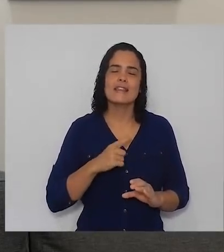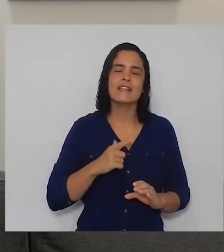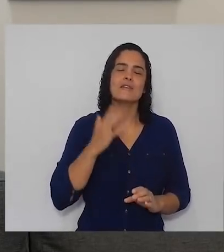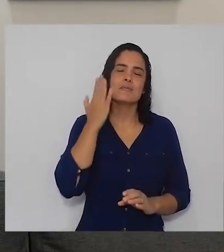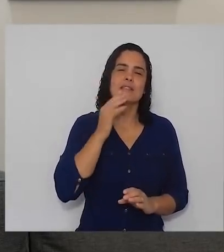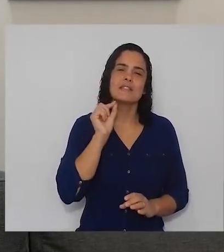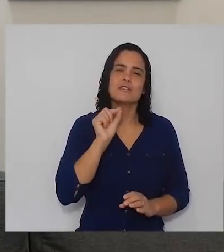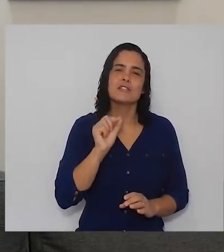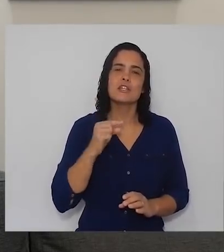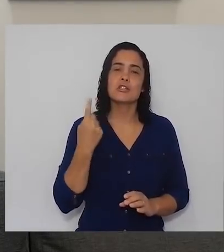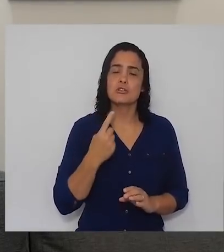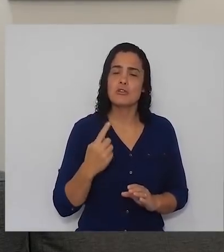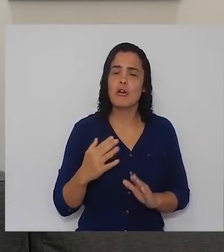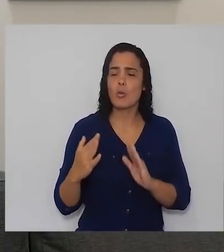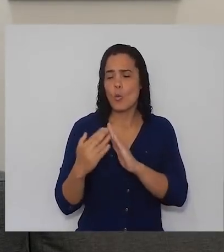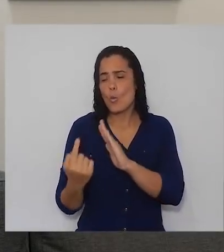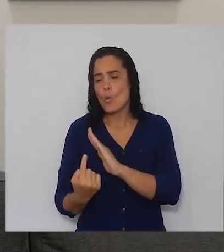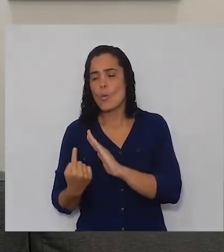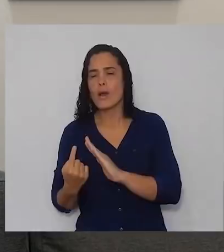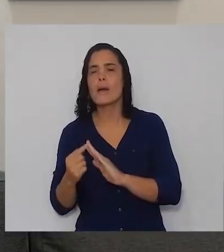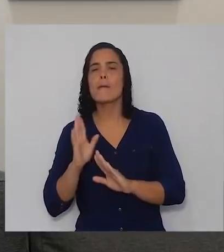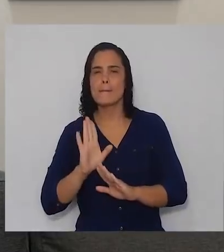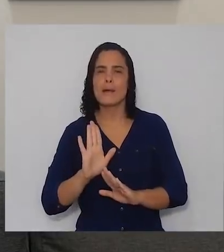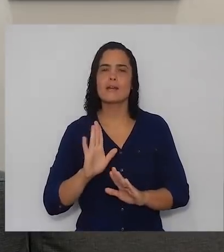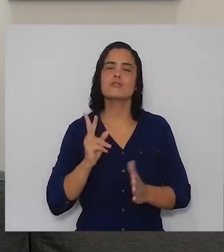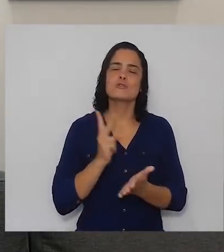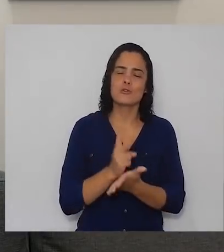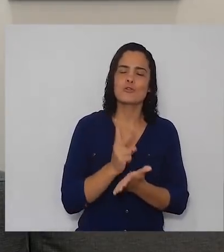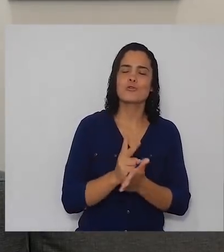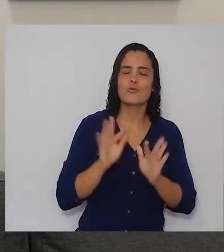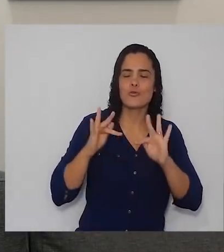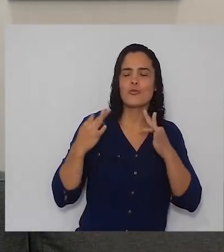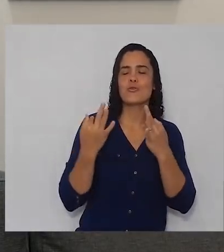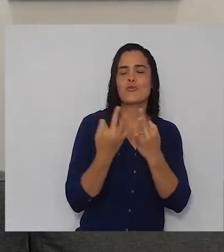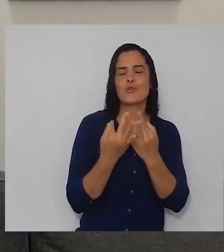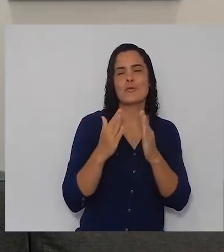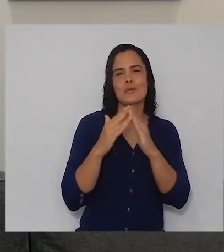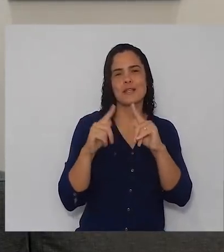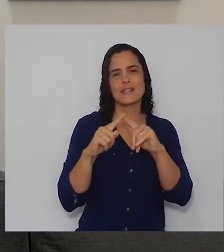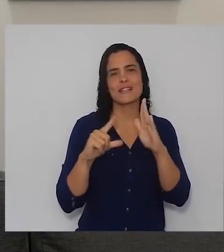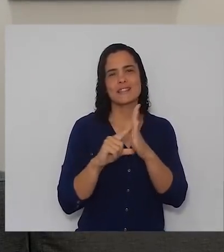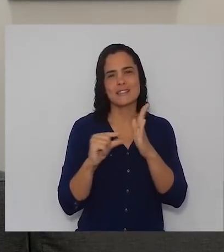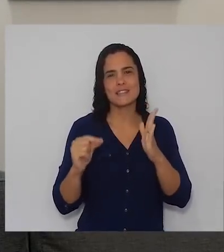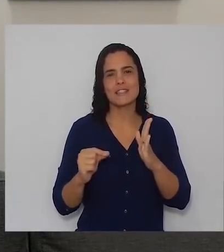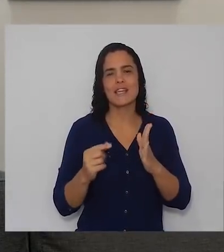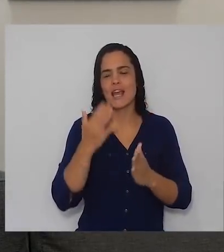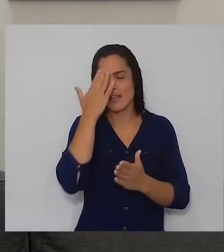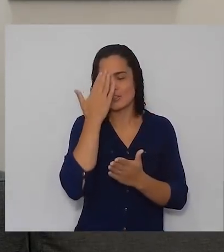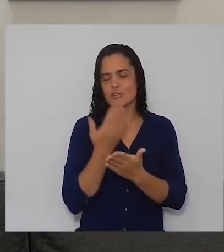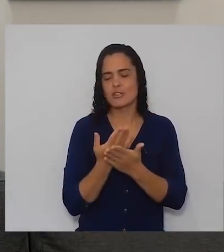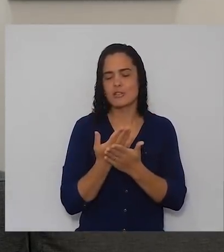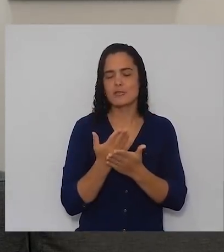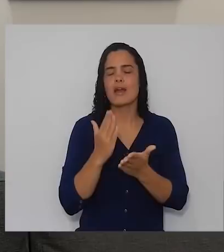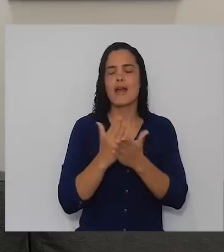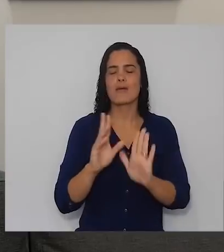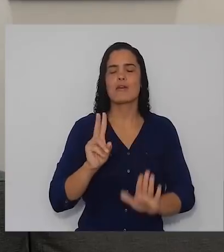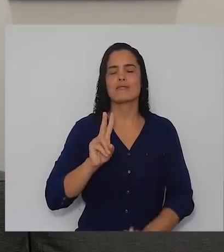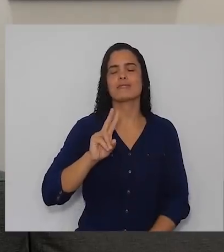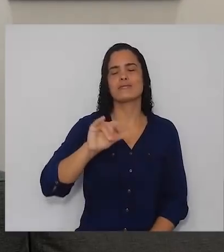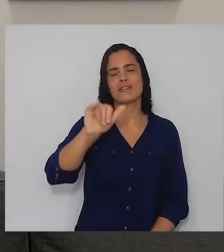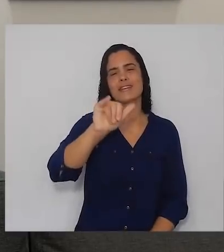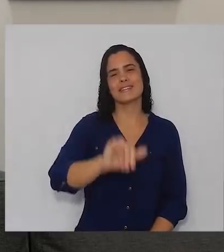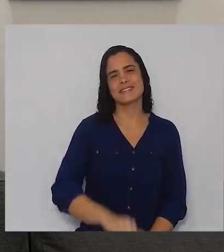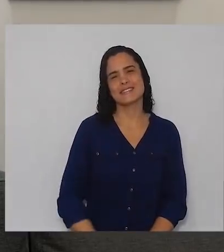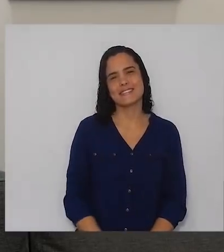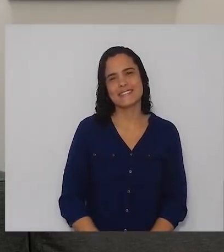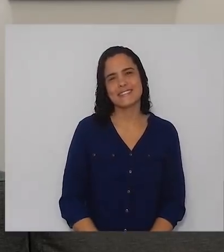igreja, mesmo longe, em casa, um longe do outro, cada um em sua casa, somos família IBMEA e acreditamos,